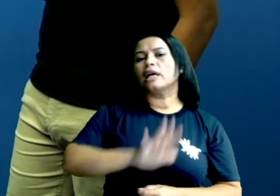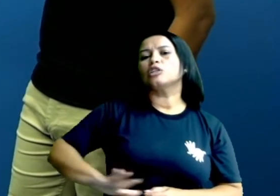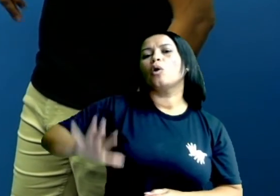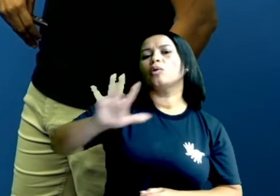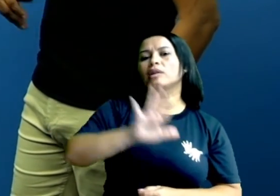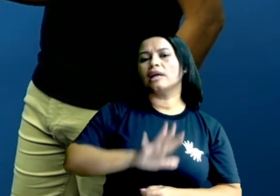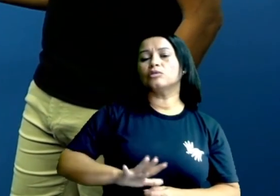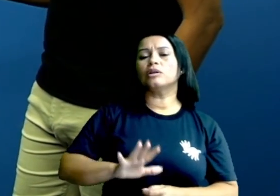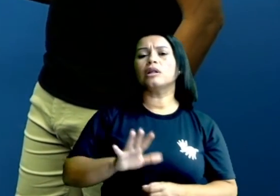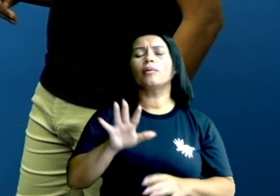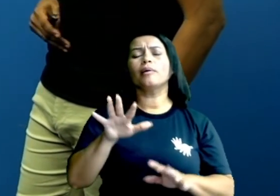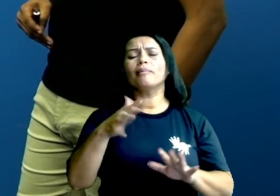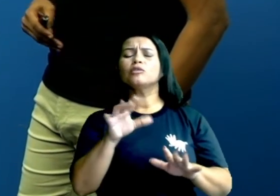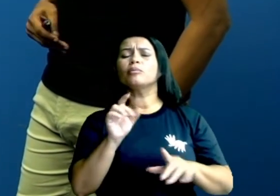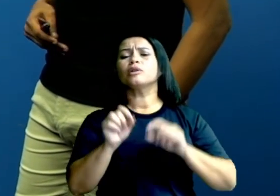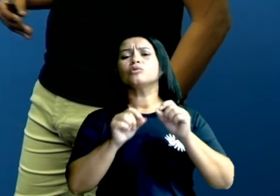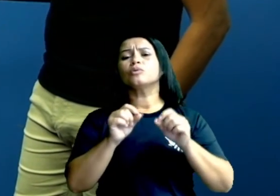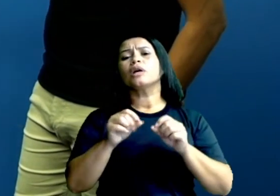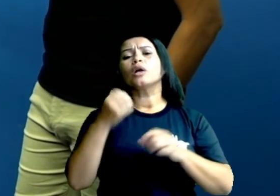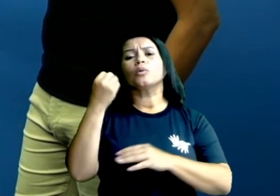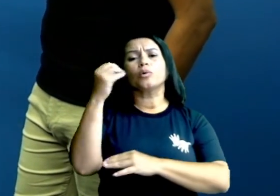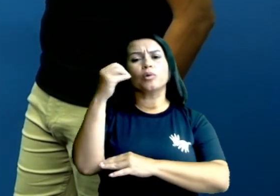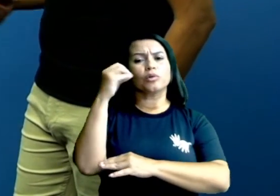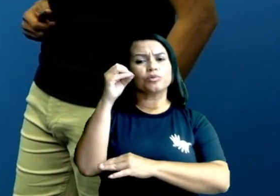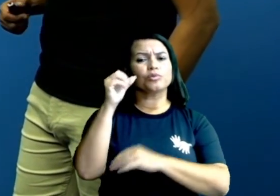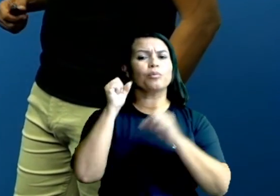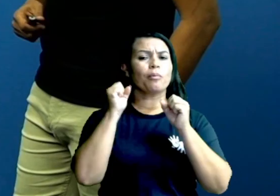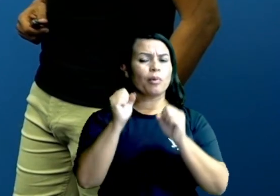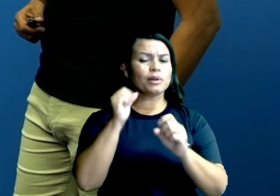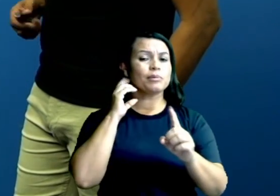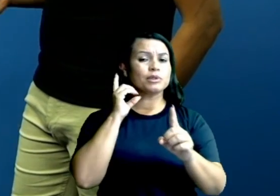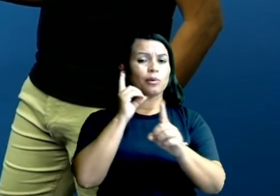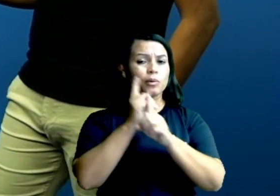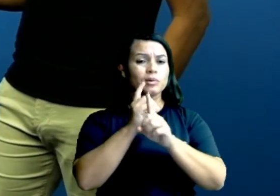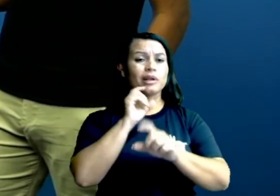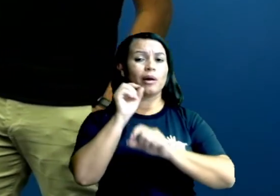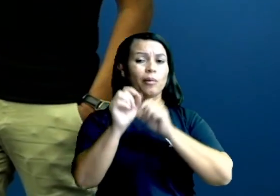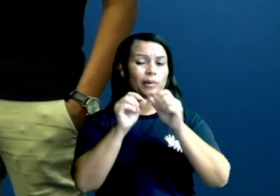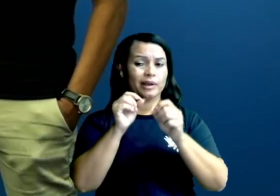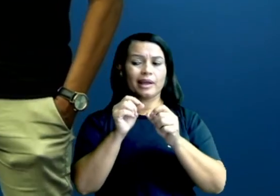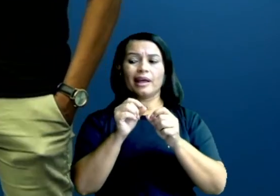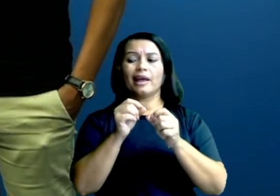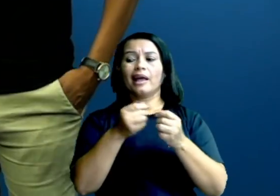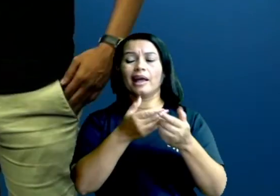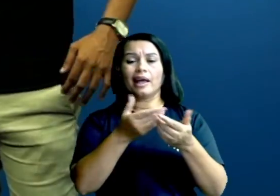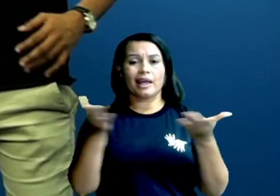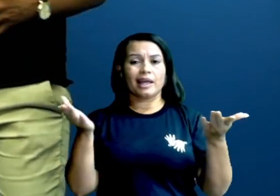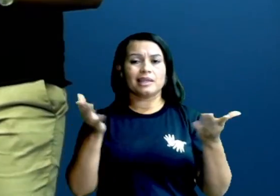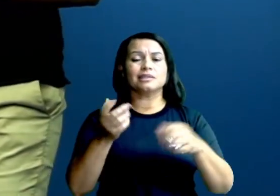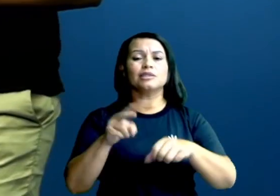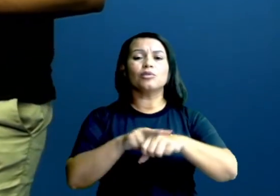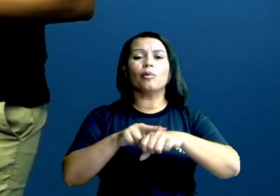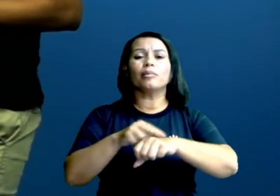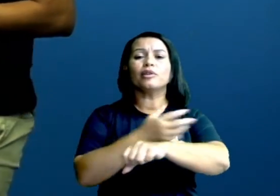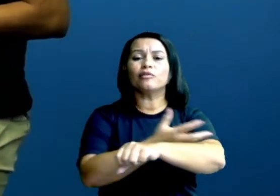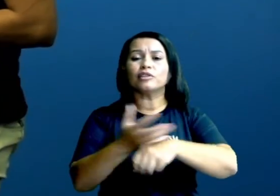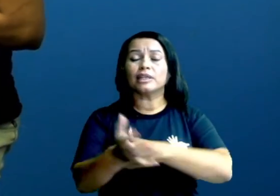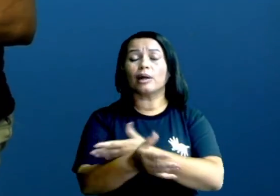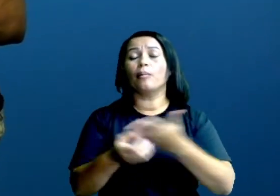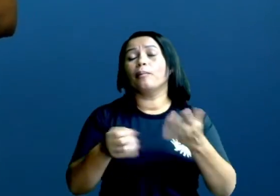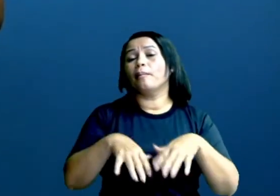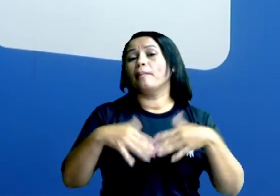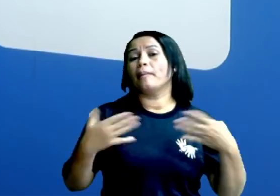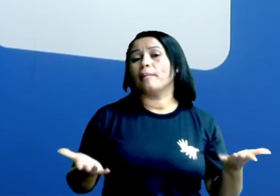E aí, basicamente, o Rio Grande do Sul é onde a gente vai poder encontrar, né, esse domínio vegetal. Bem,